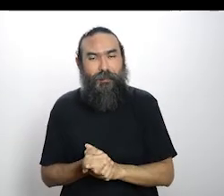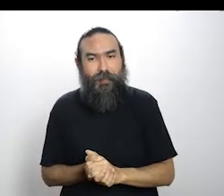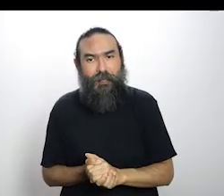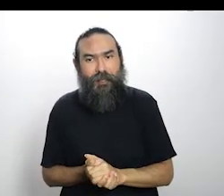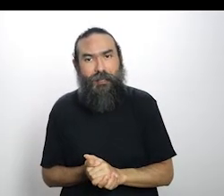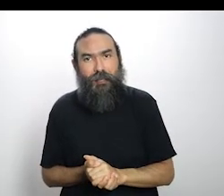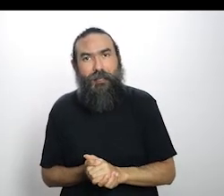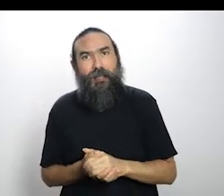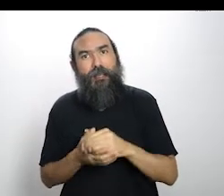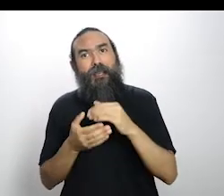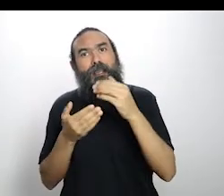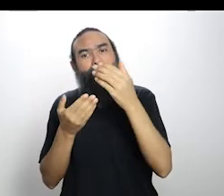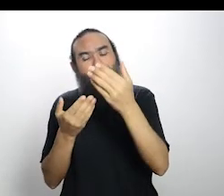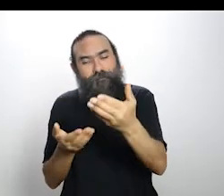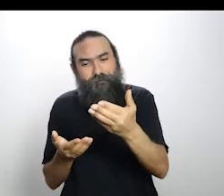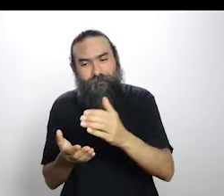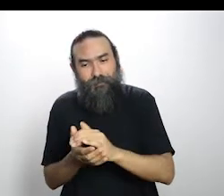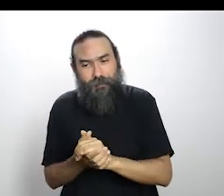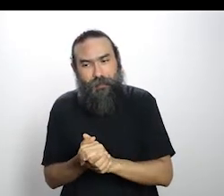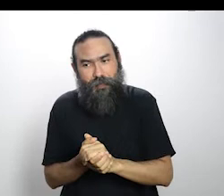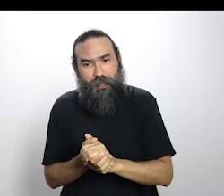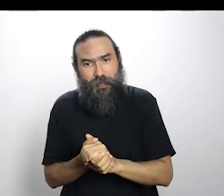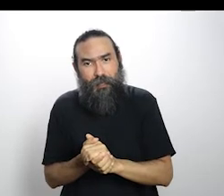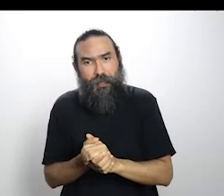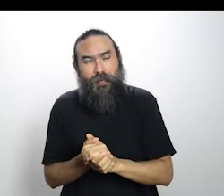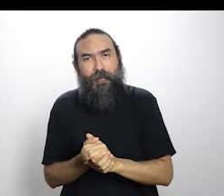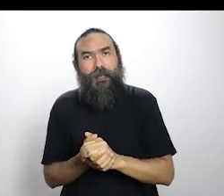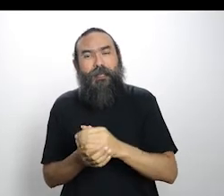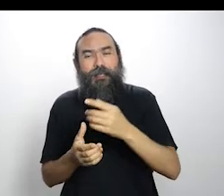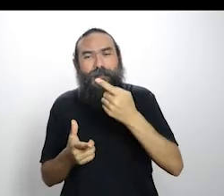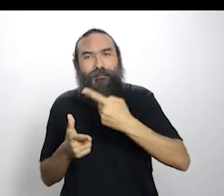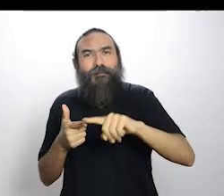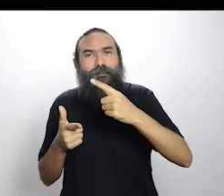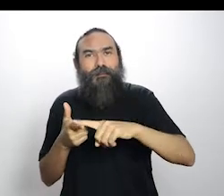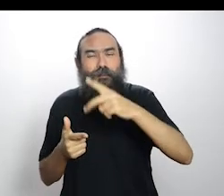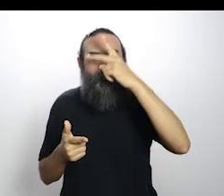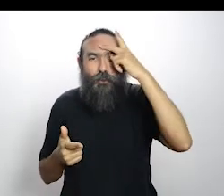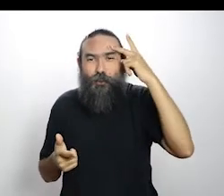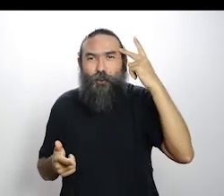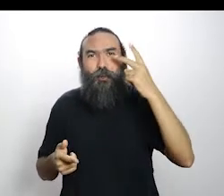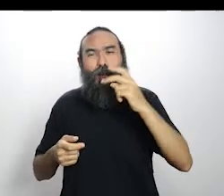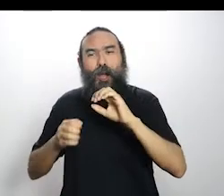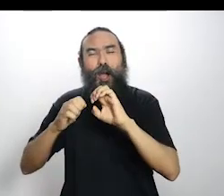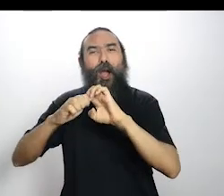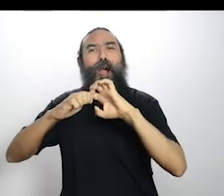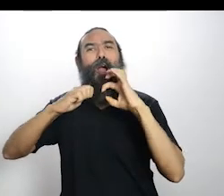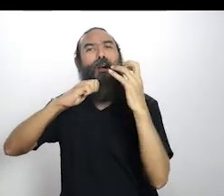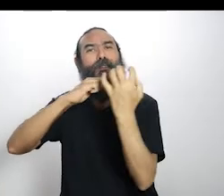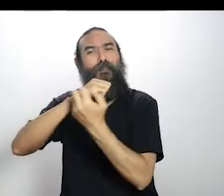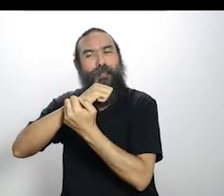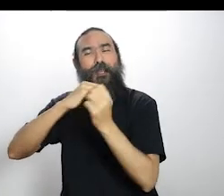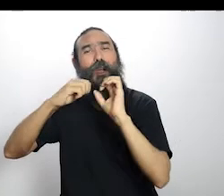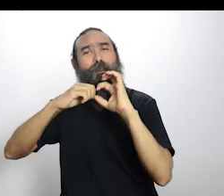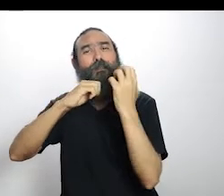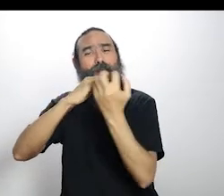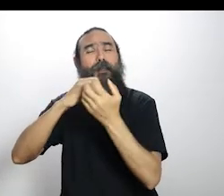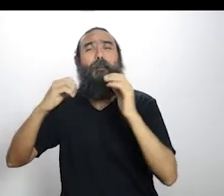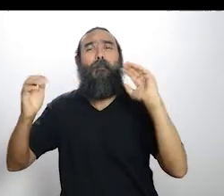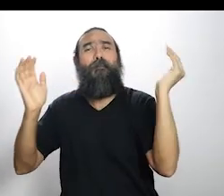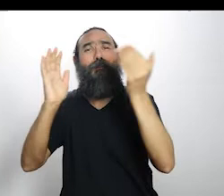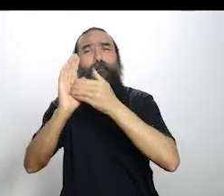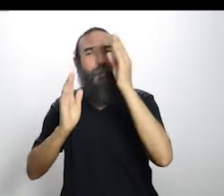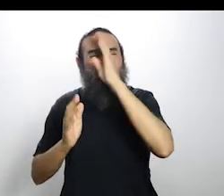solidariedade às pessoas que estão passando sérios problemas com a Covid-19 no Brasil inteiro.